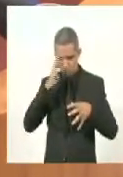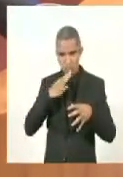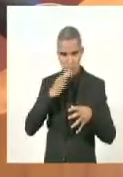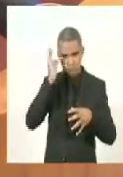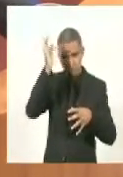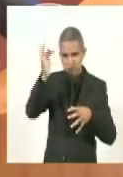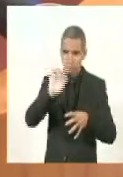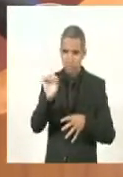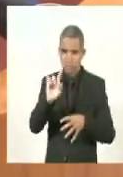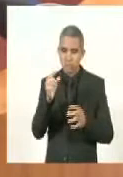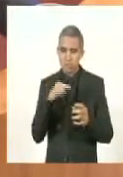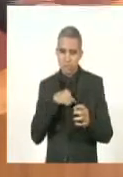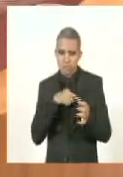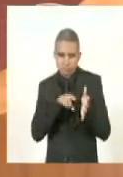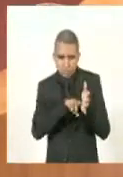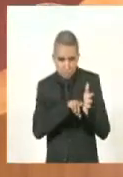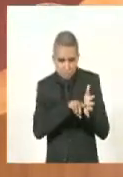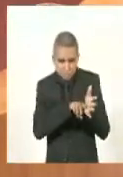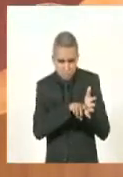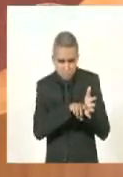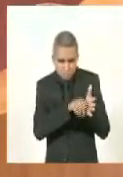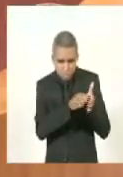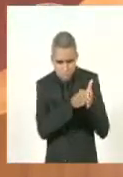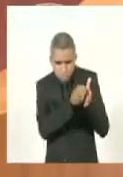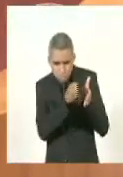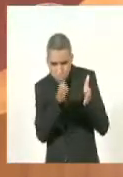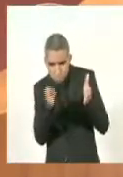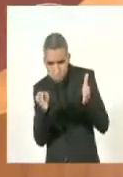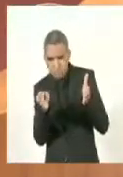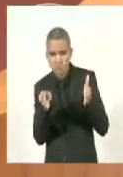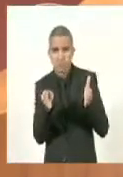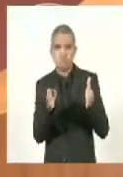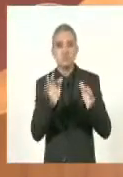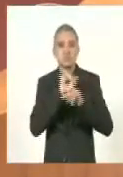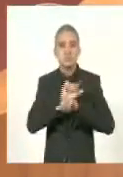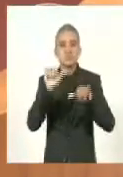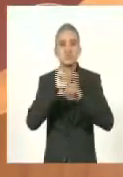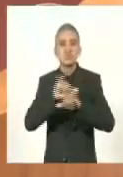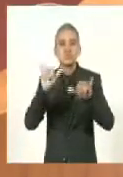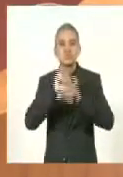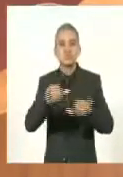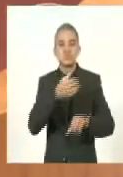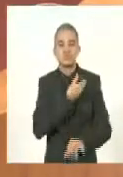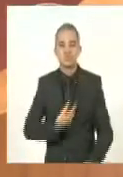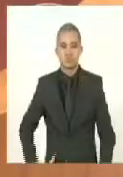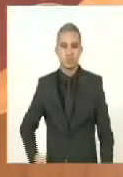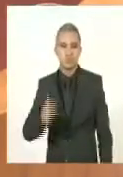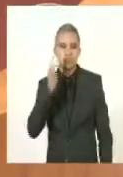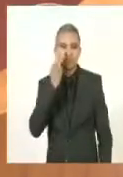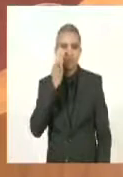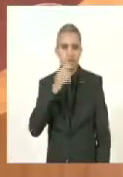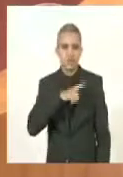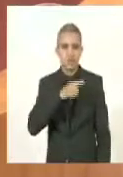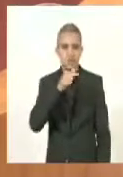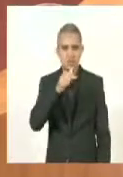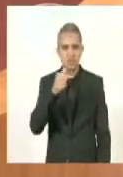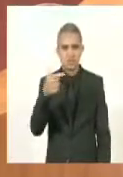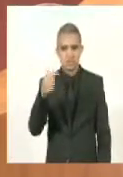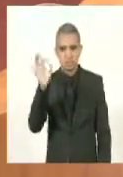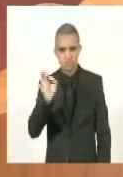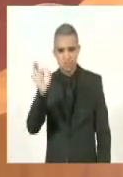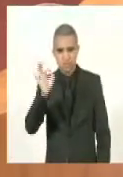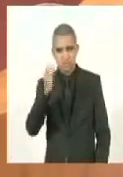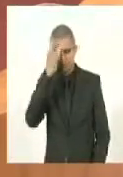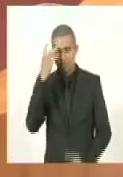da situação. A mesma análise porque divulgaram, por exemplo, que o governo Flávio Dino está com 72% de aprovação. Mas, em